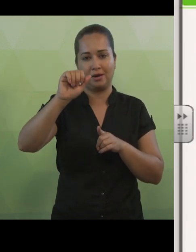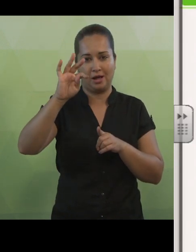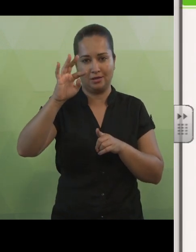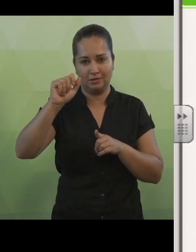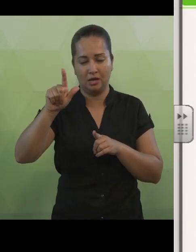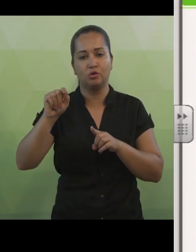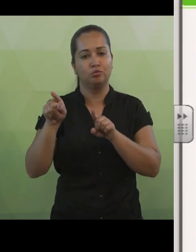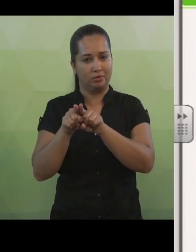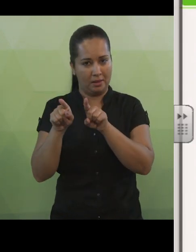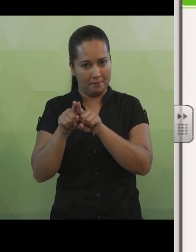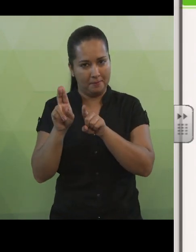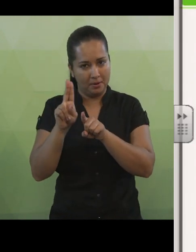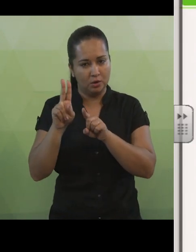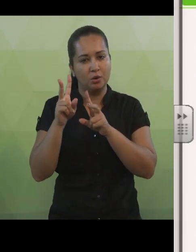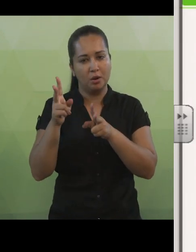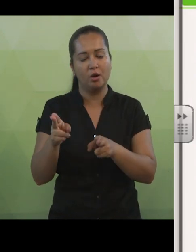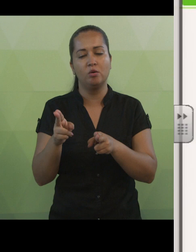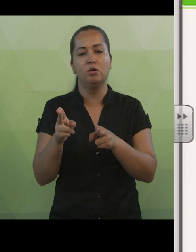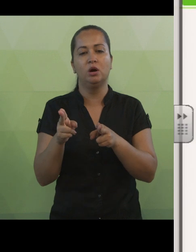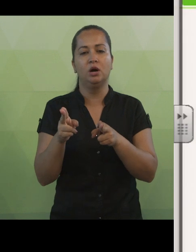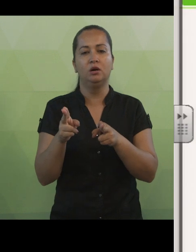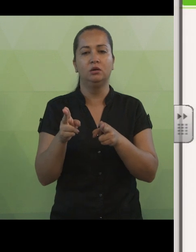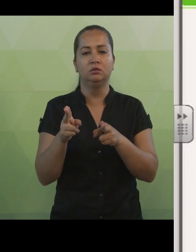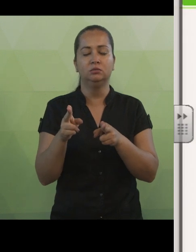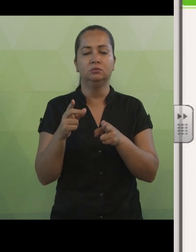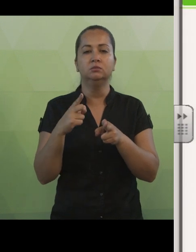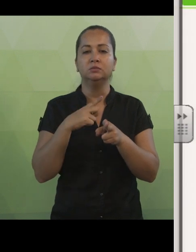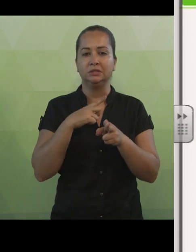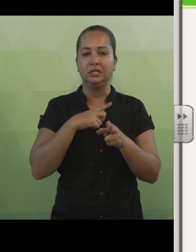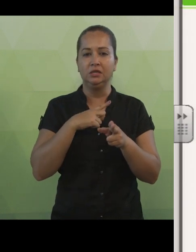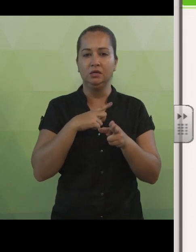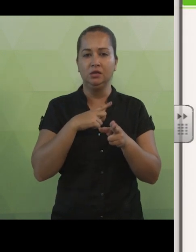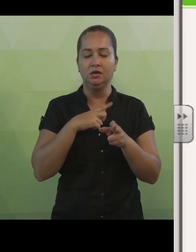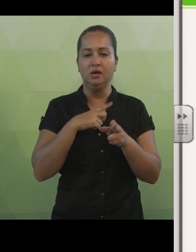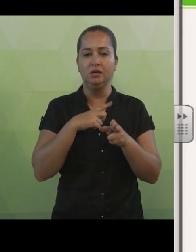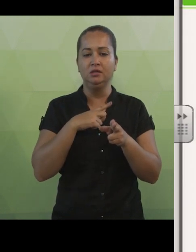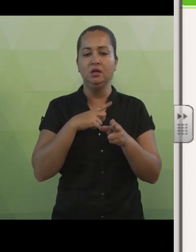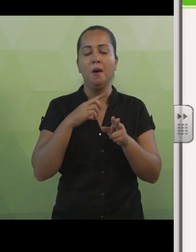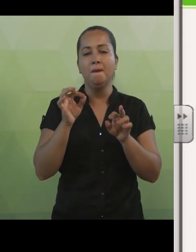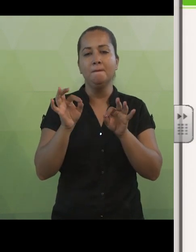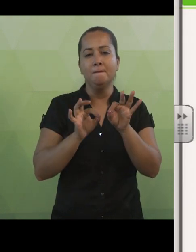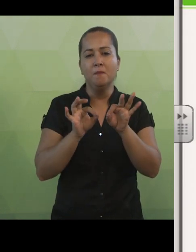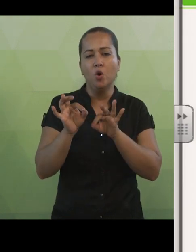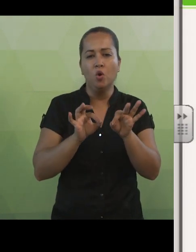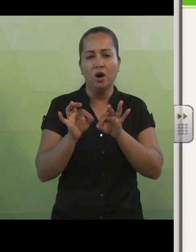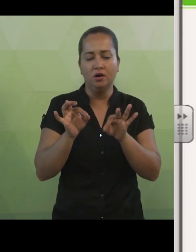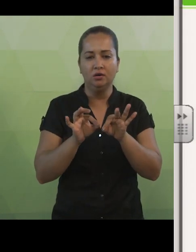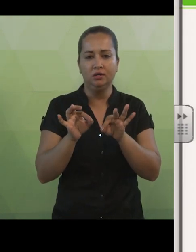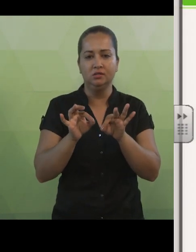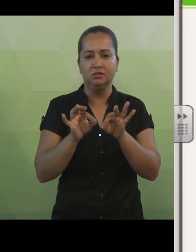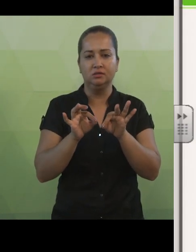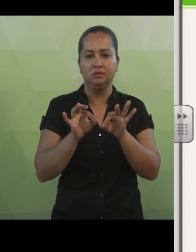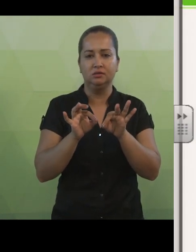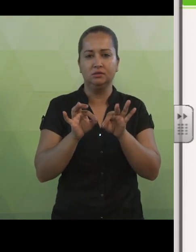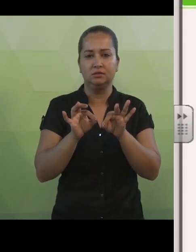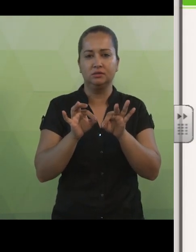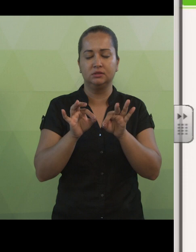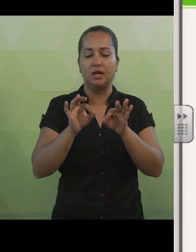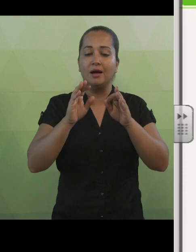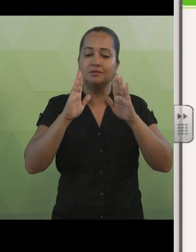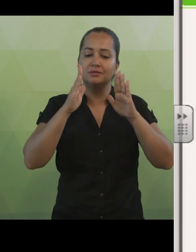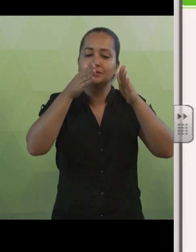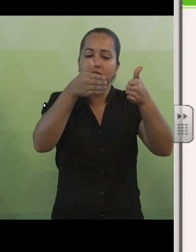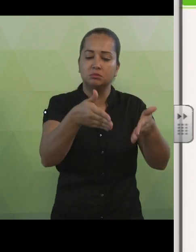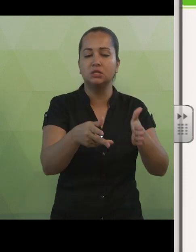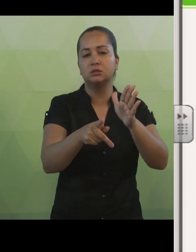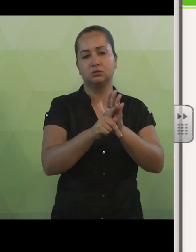possui, na verdade, uma estrutura de informações, de metadados, sobre as informações específicas